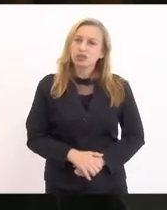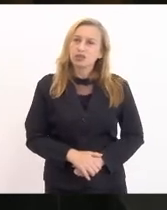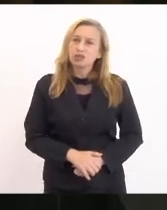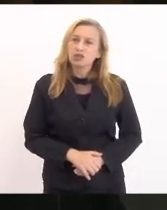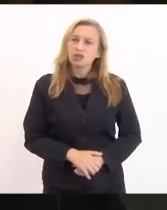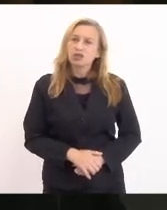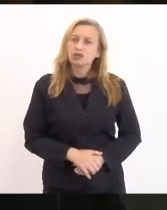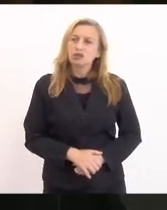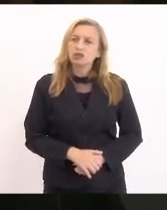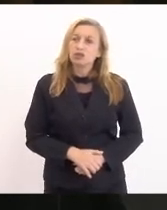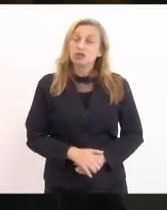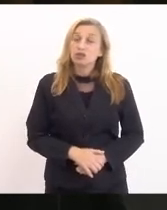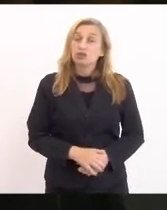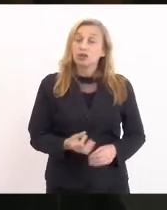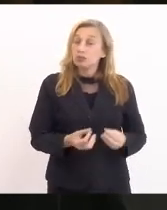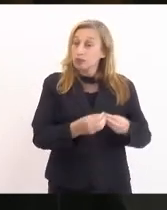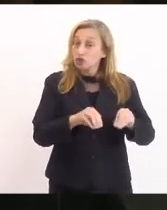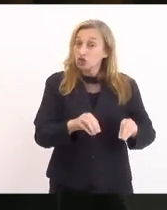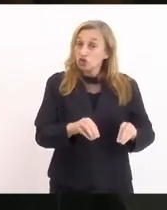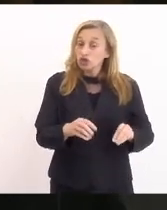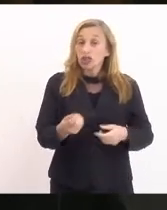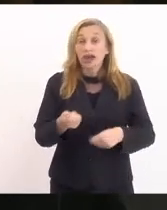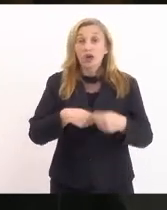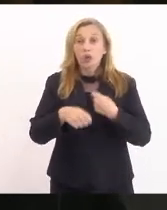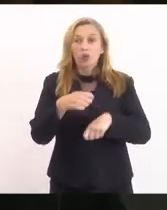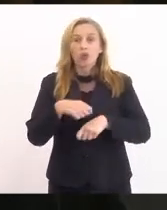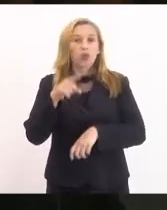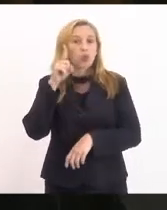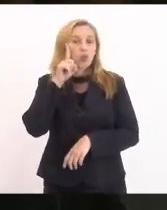E é um estrago na economia americana.